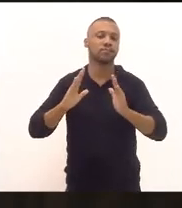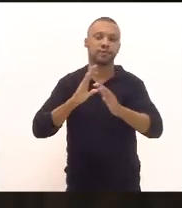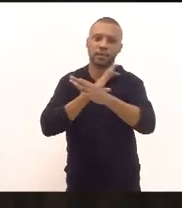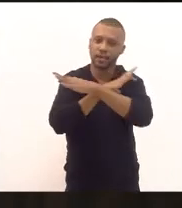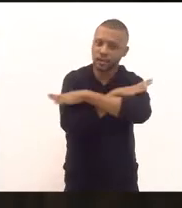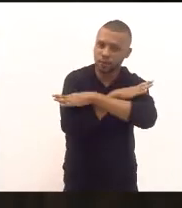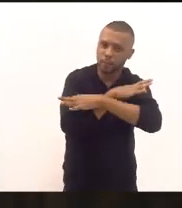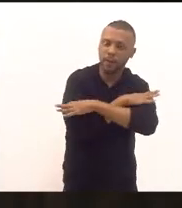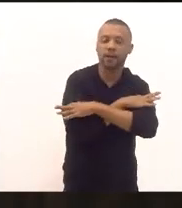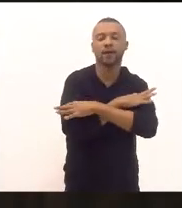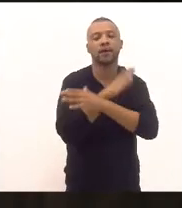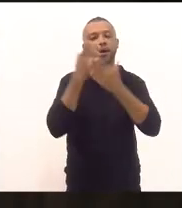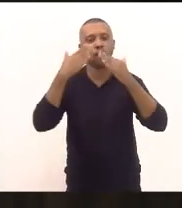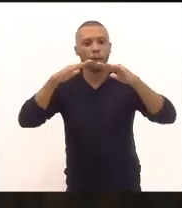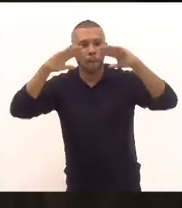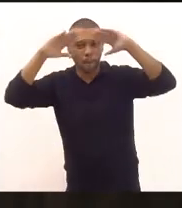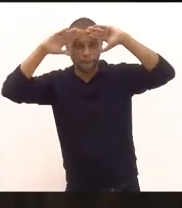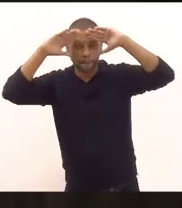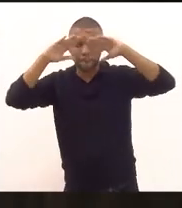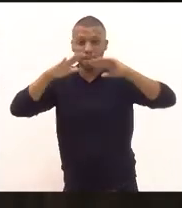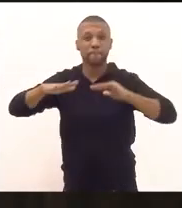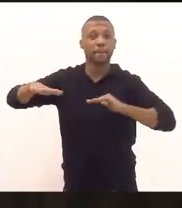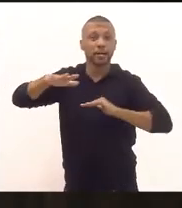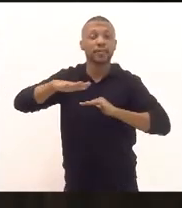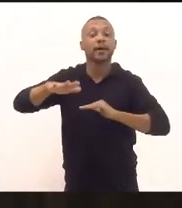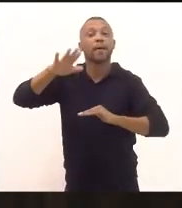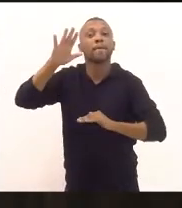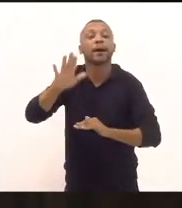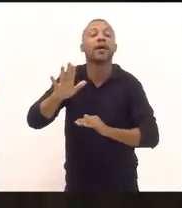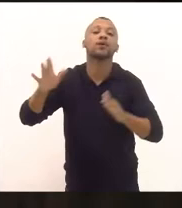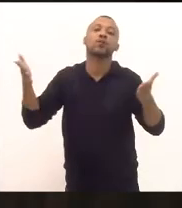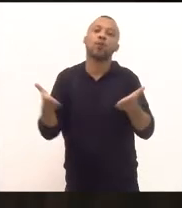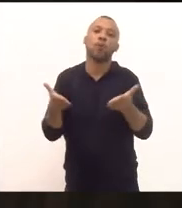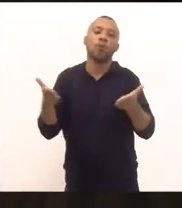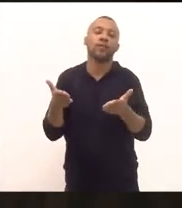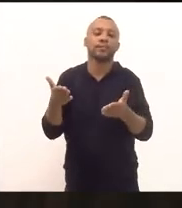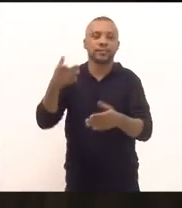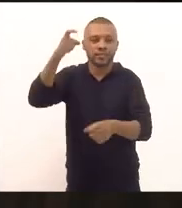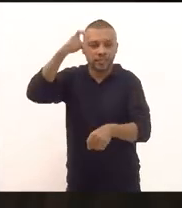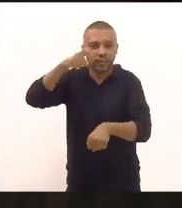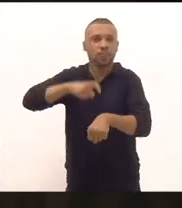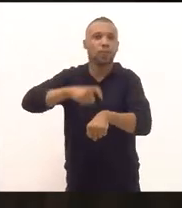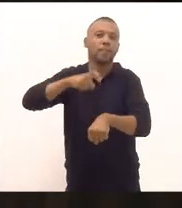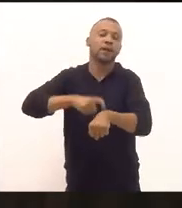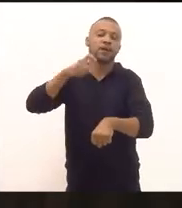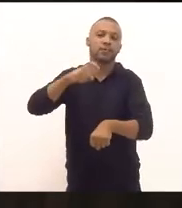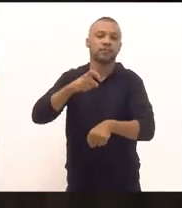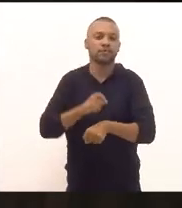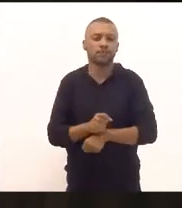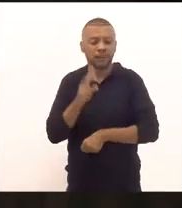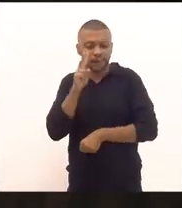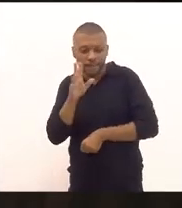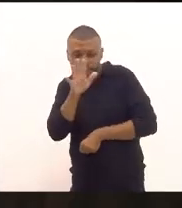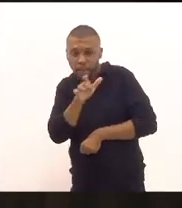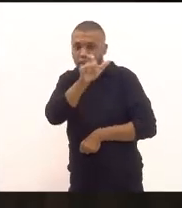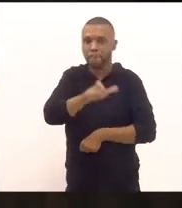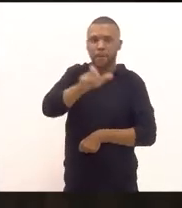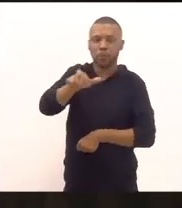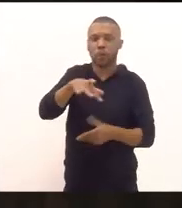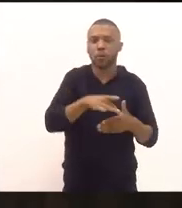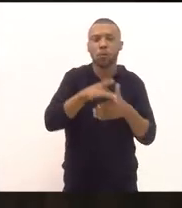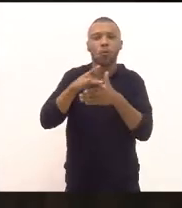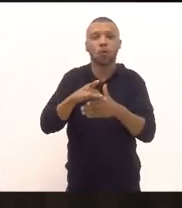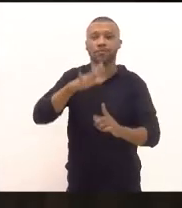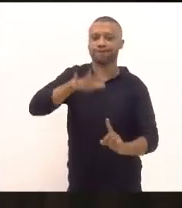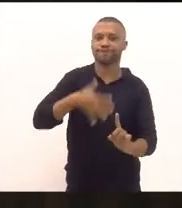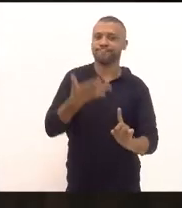candomblé de umbanda mas Akira hoje nesse momento ver figura que